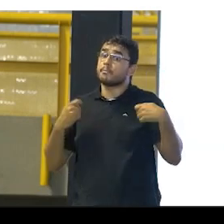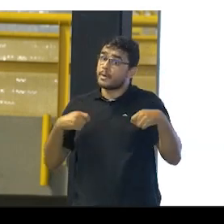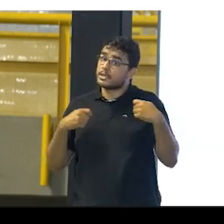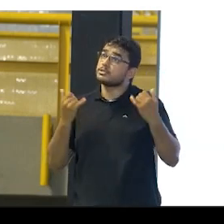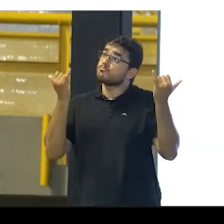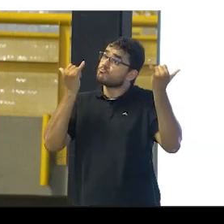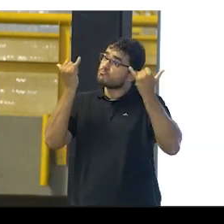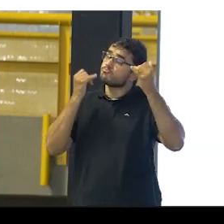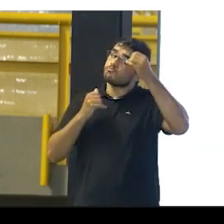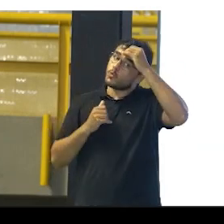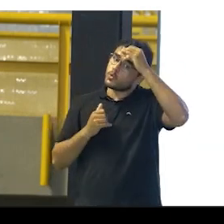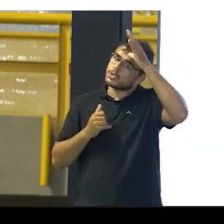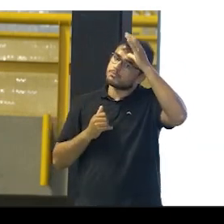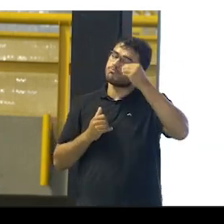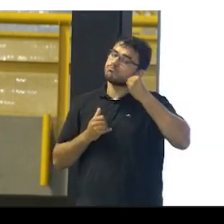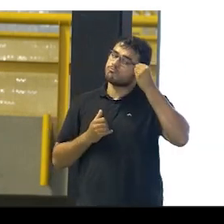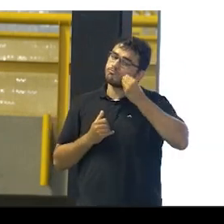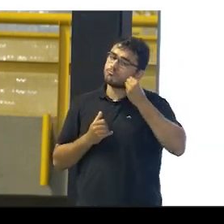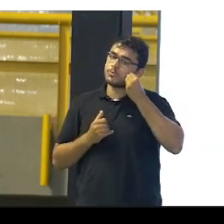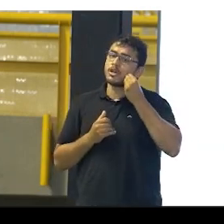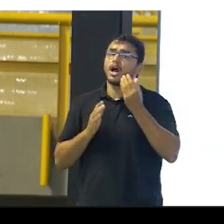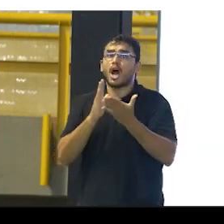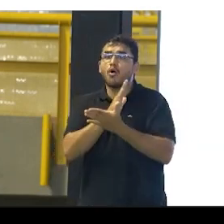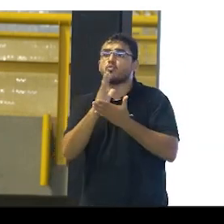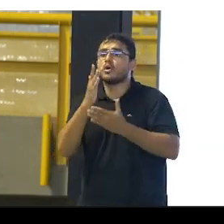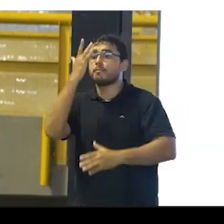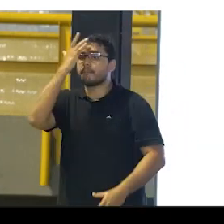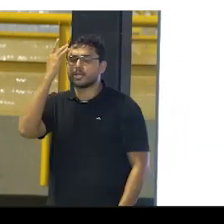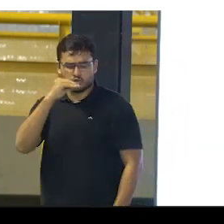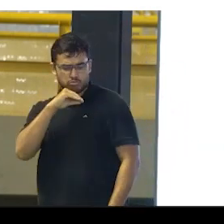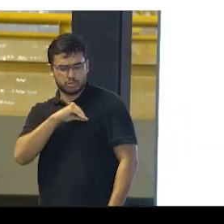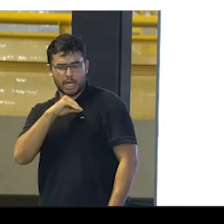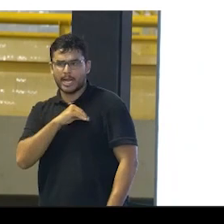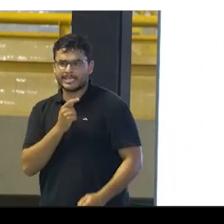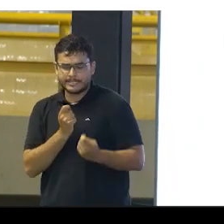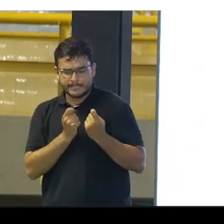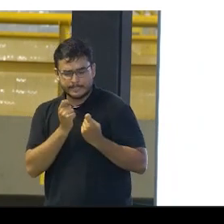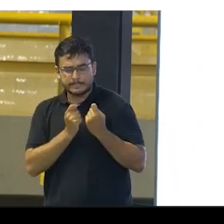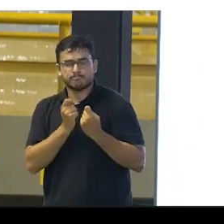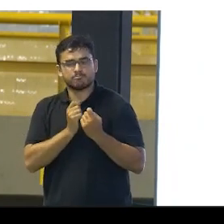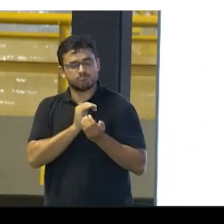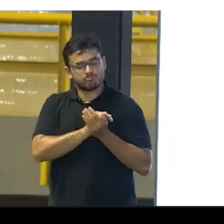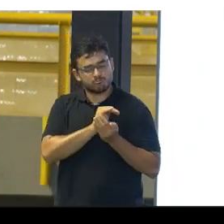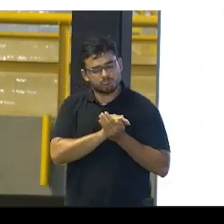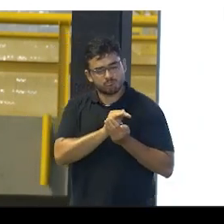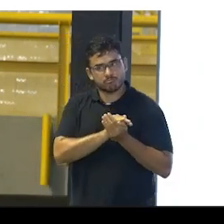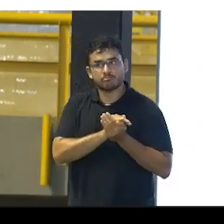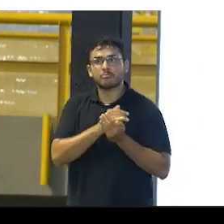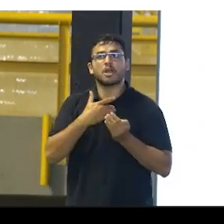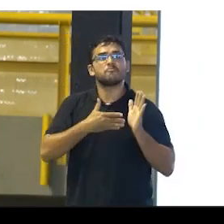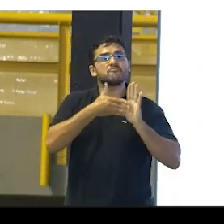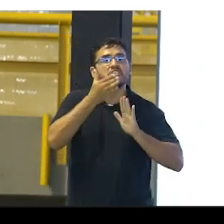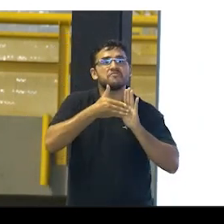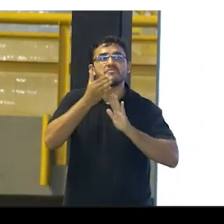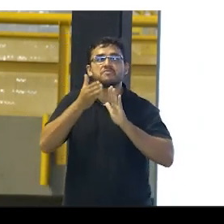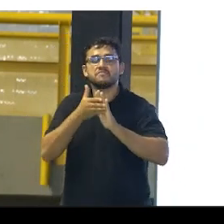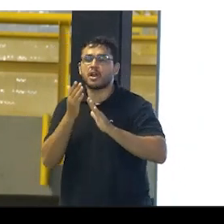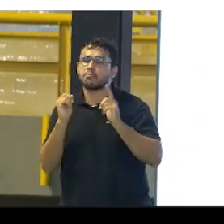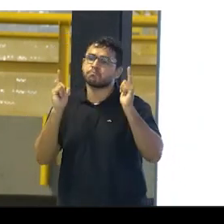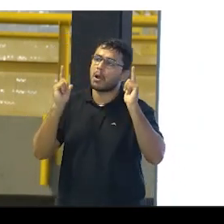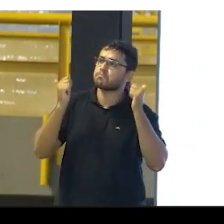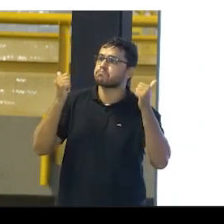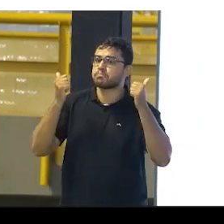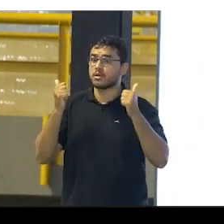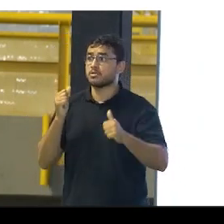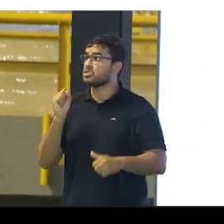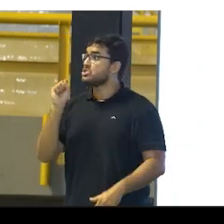esse dinheiro. Tem gente que ganha pouco e sobra, e viaja, e se diverte, e é feliz. E tem gente